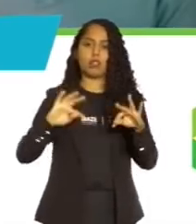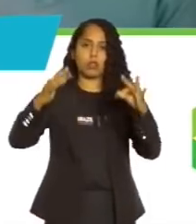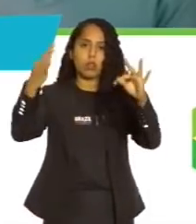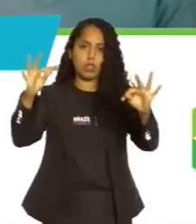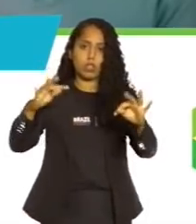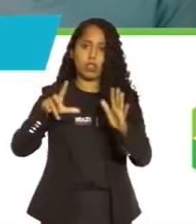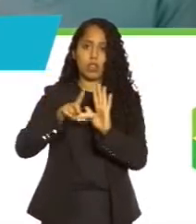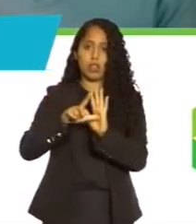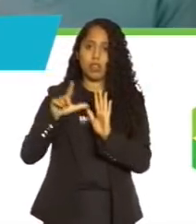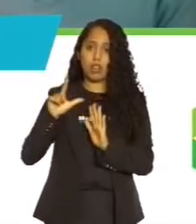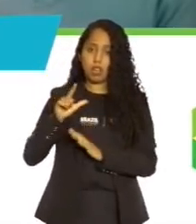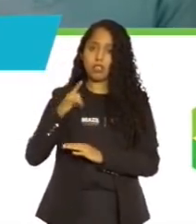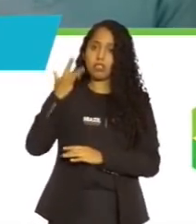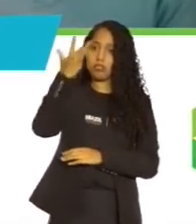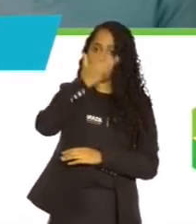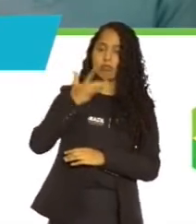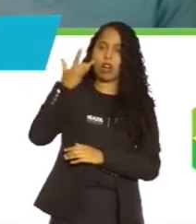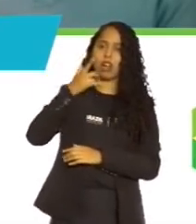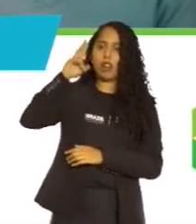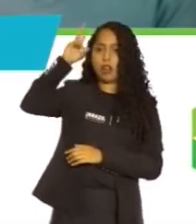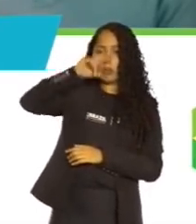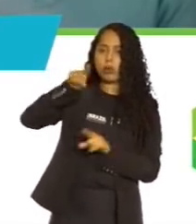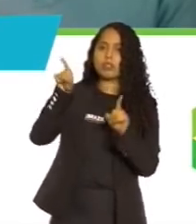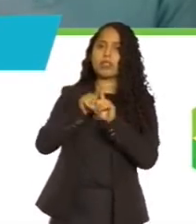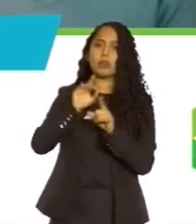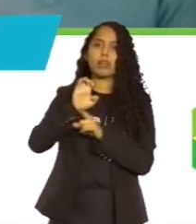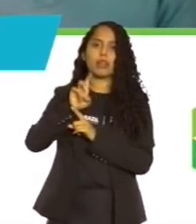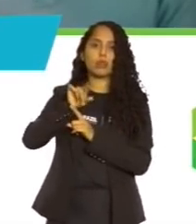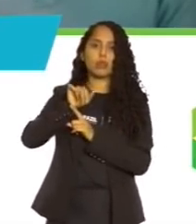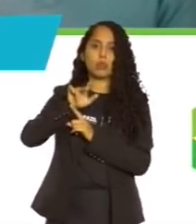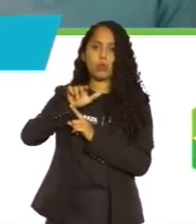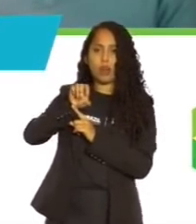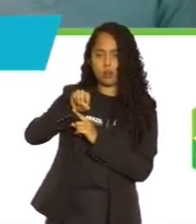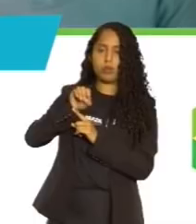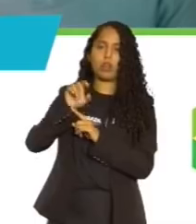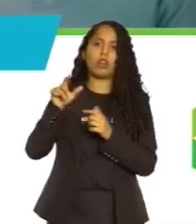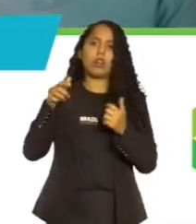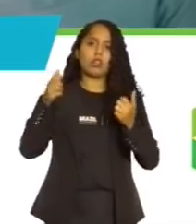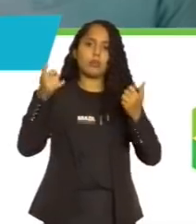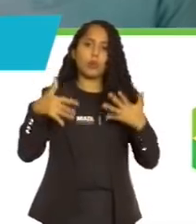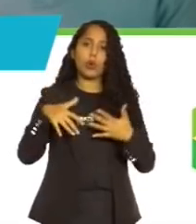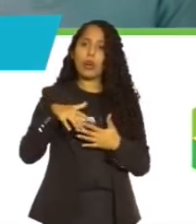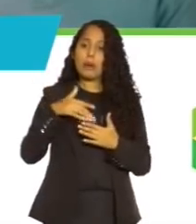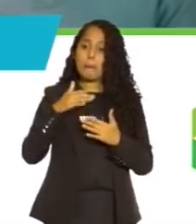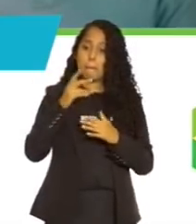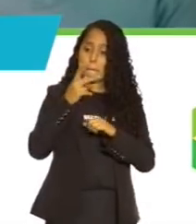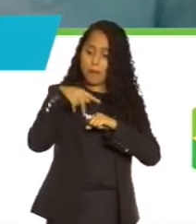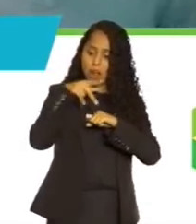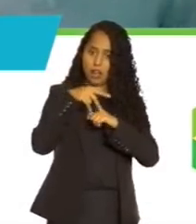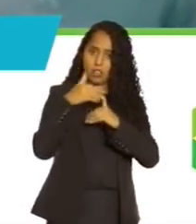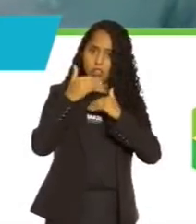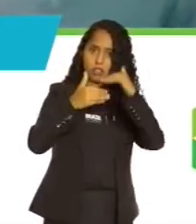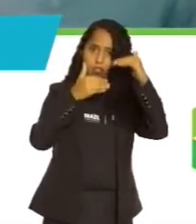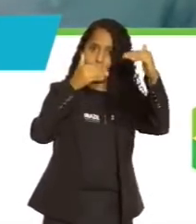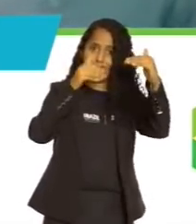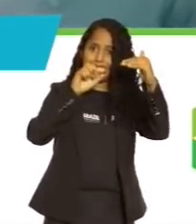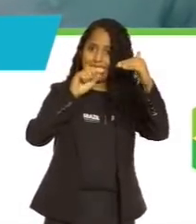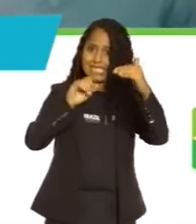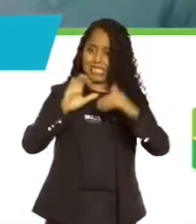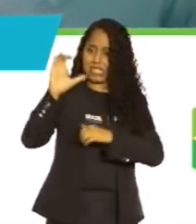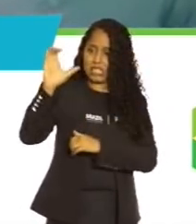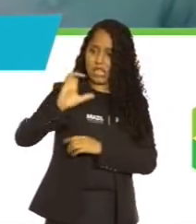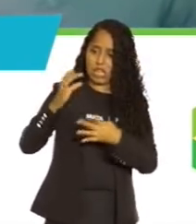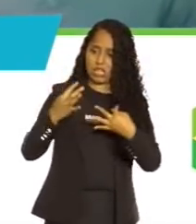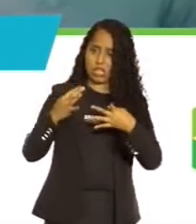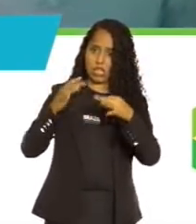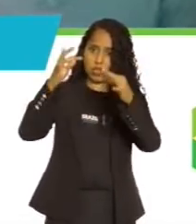pelo Fernando e também pelo Eduardo Leite. Nenhum país evolui sem apoiar, sem investir em ciência e tecnologia. Nenhum